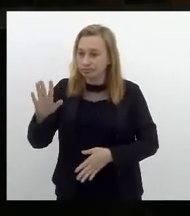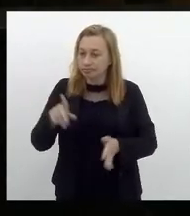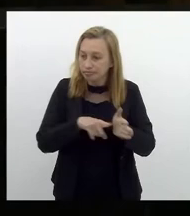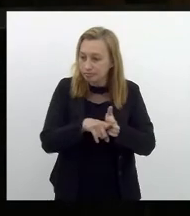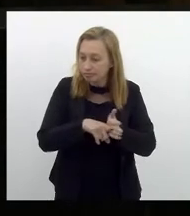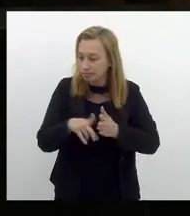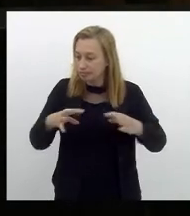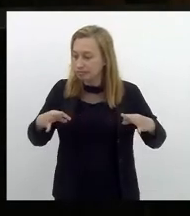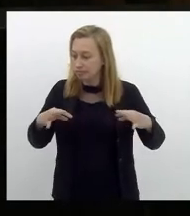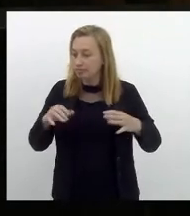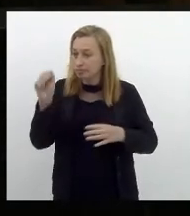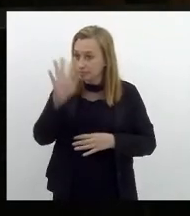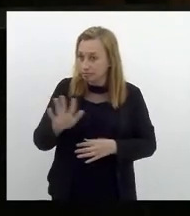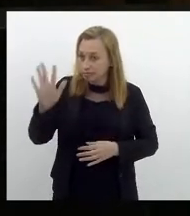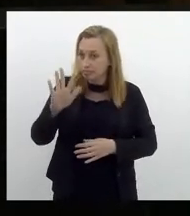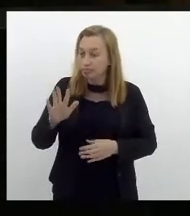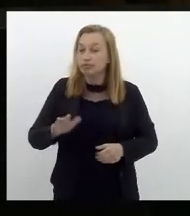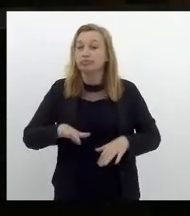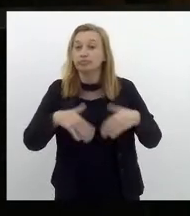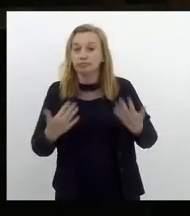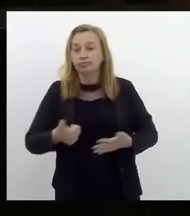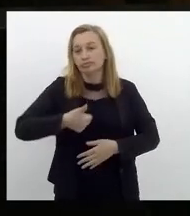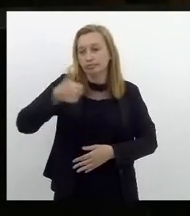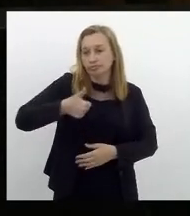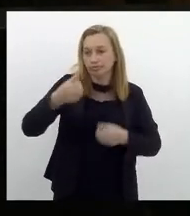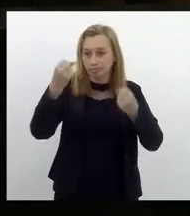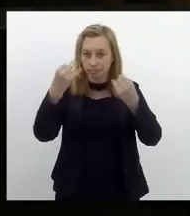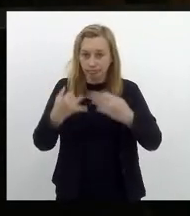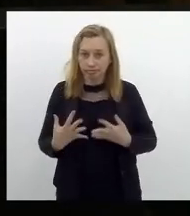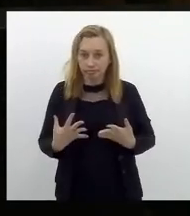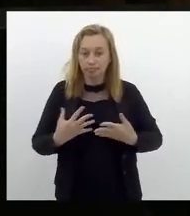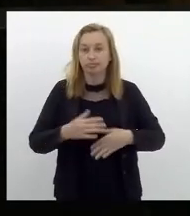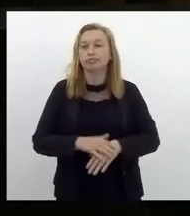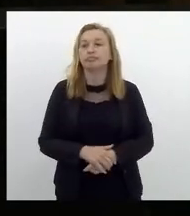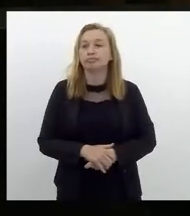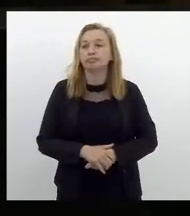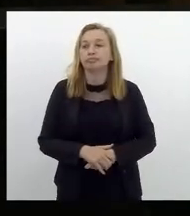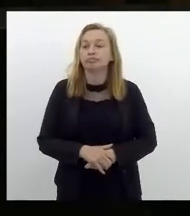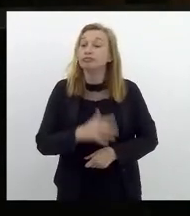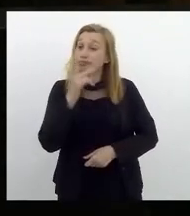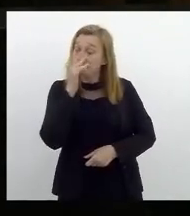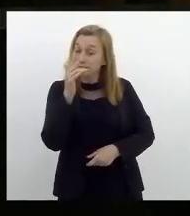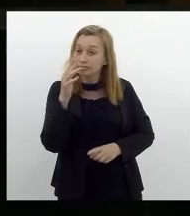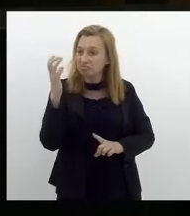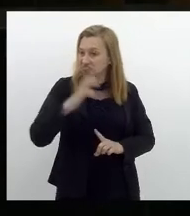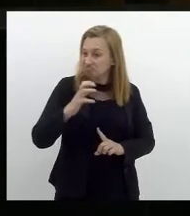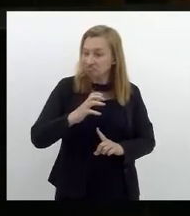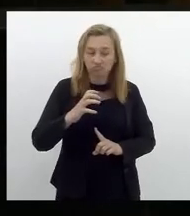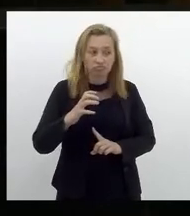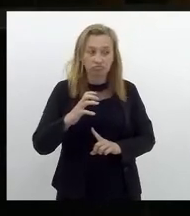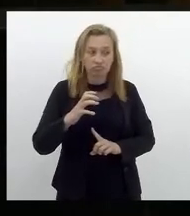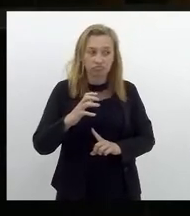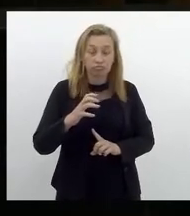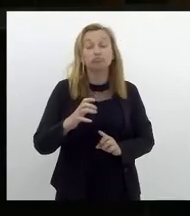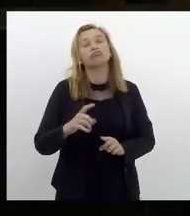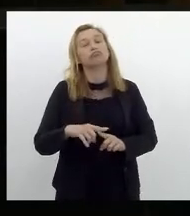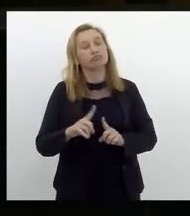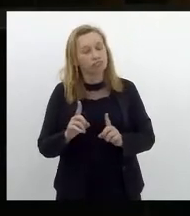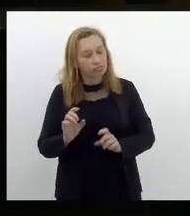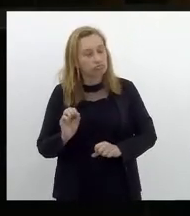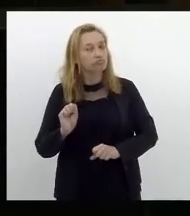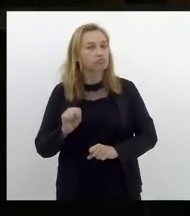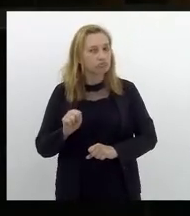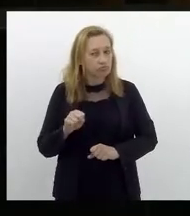geral. Bom, então, a primeira explicação. Isso parece que não influencia, mas